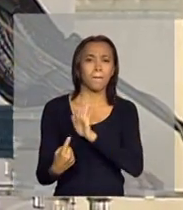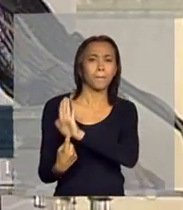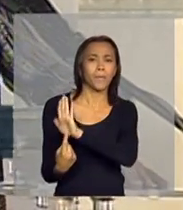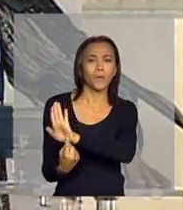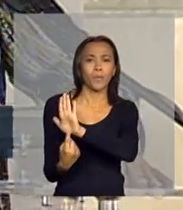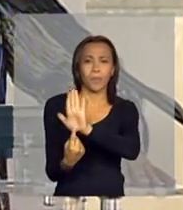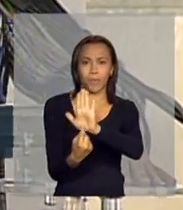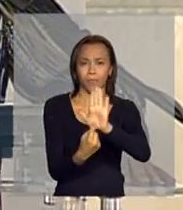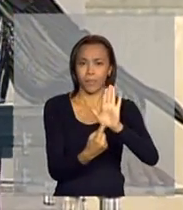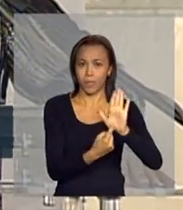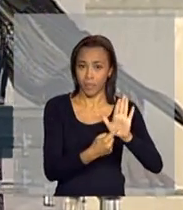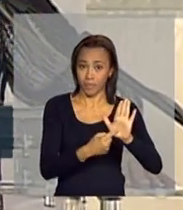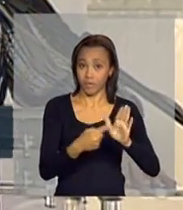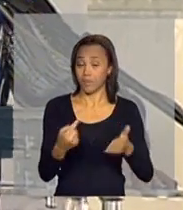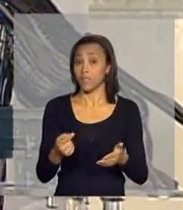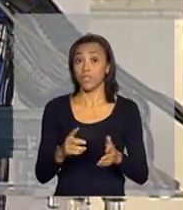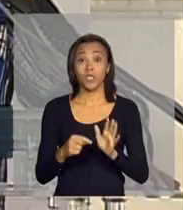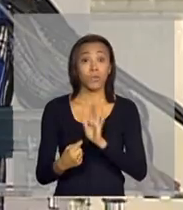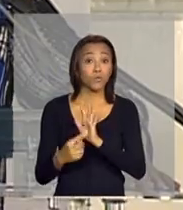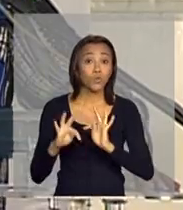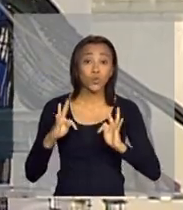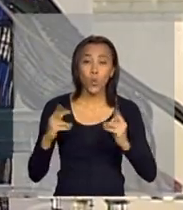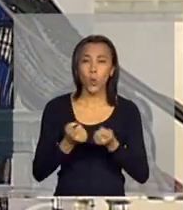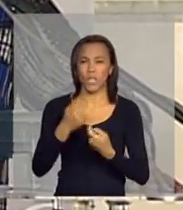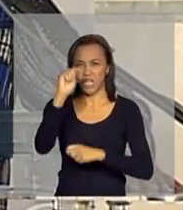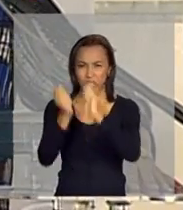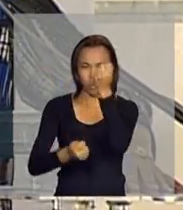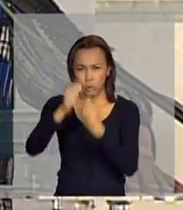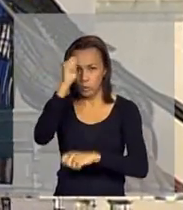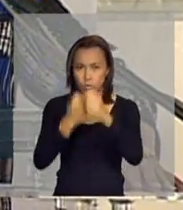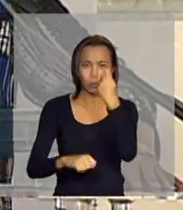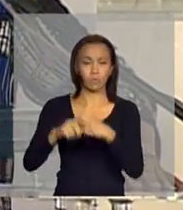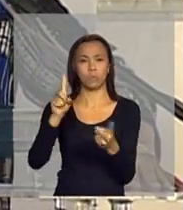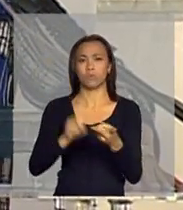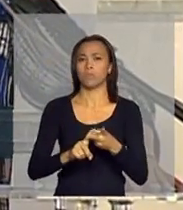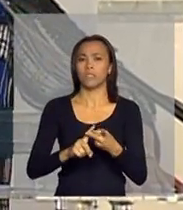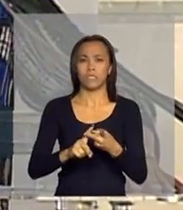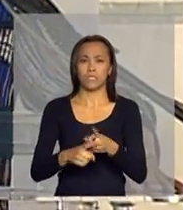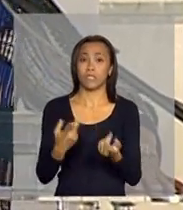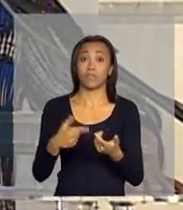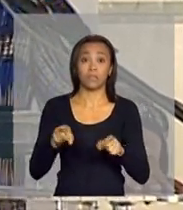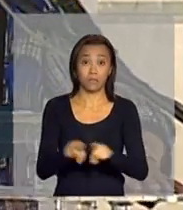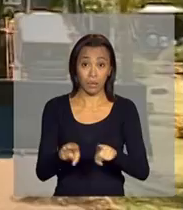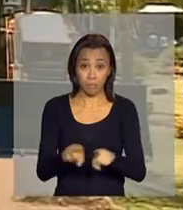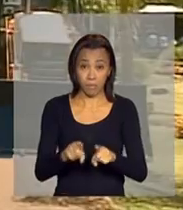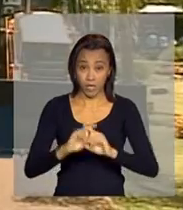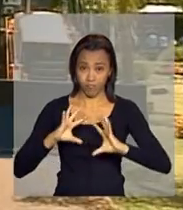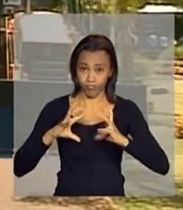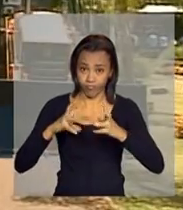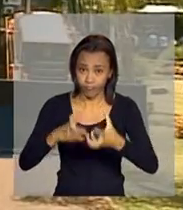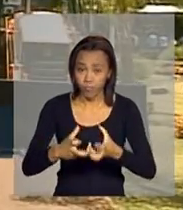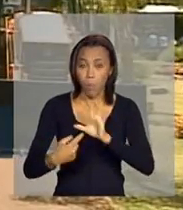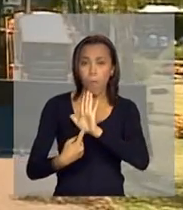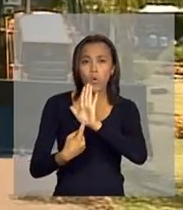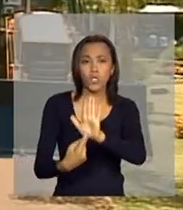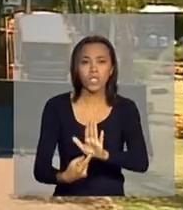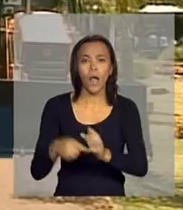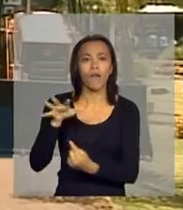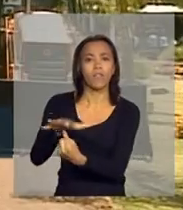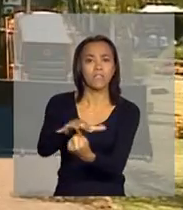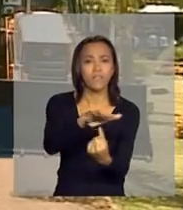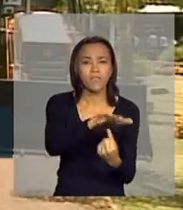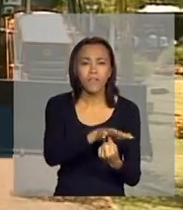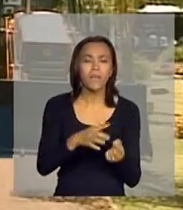apresentações que levam todas as indústrias de máquinas e equipamentos agrícolas terem estandes aqui, mostrarem o que